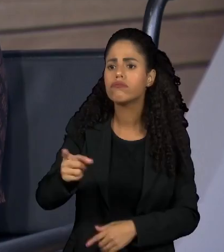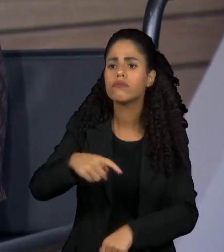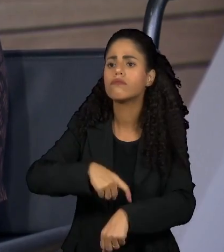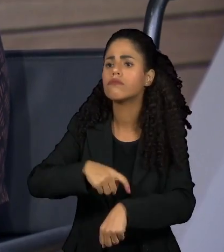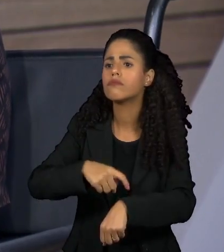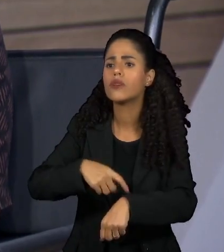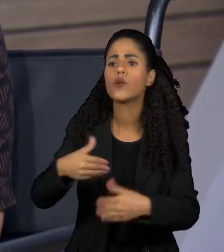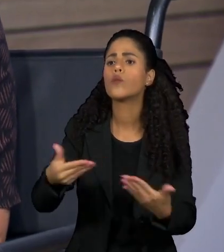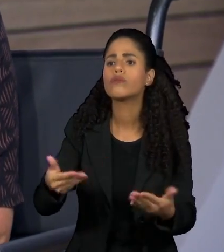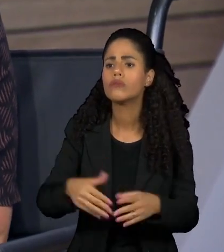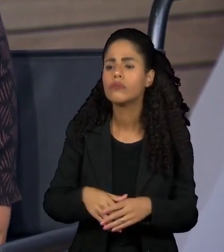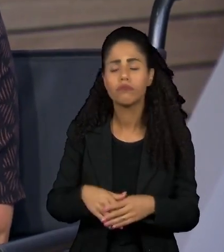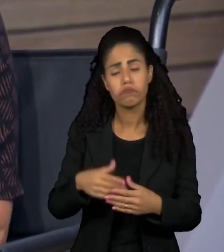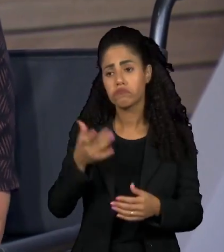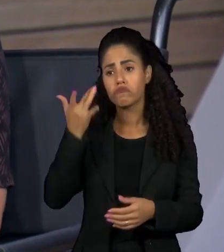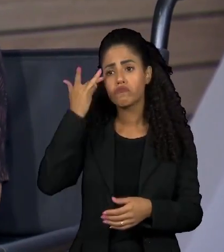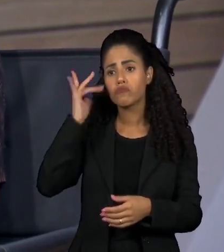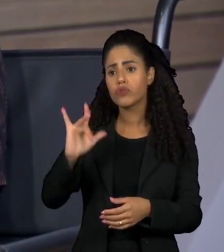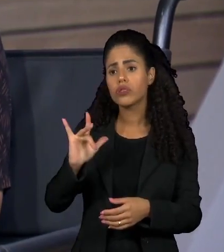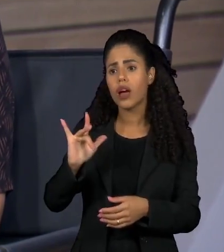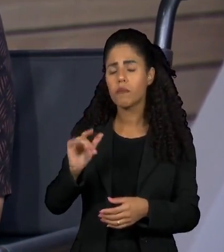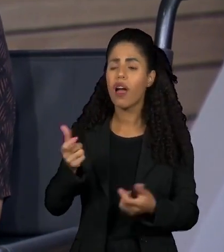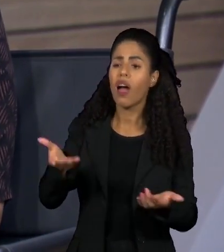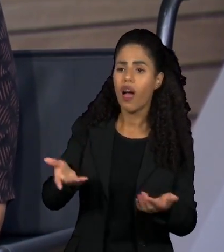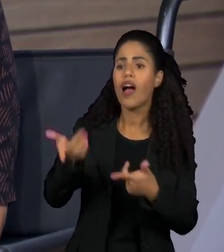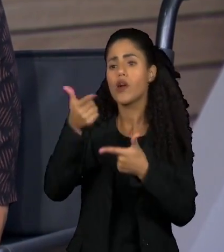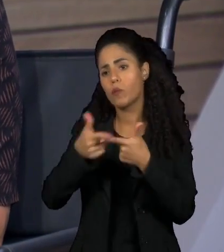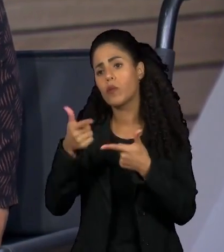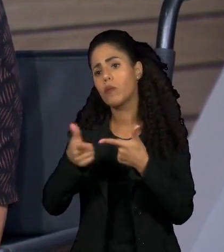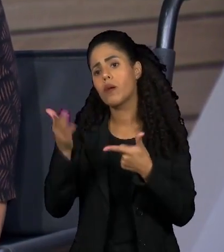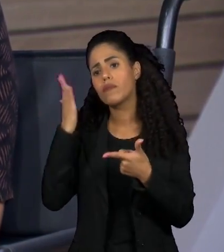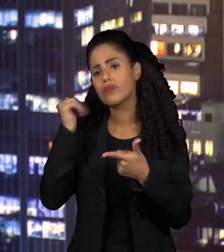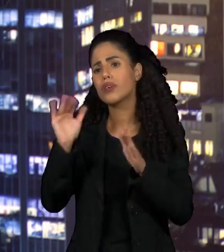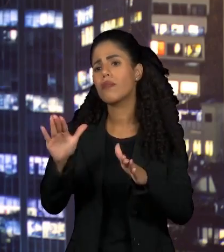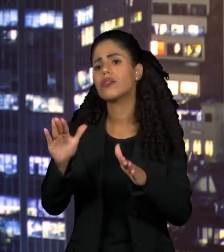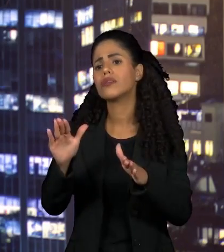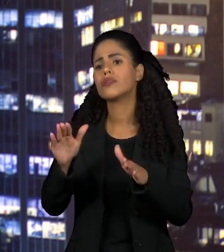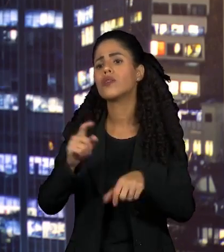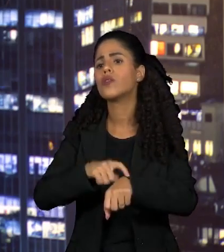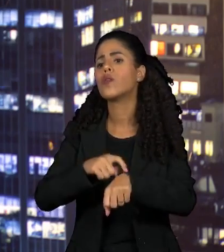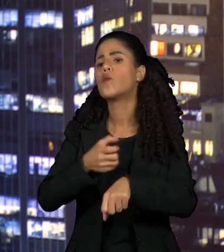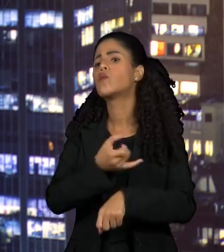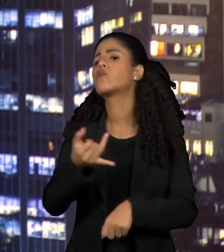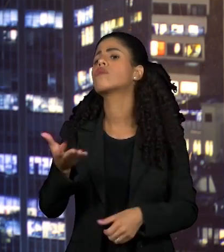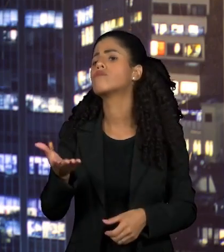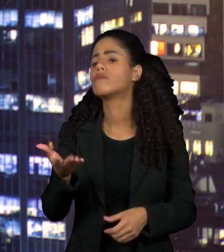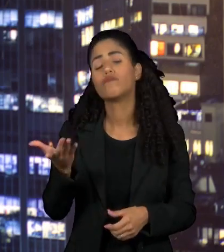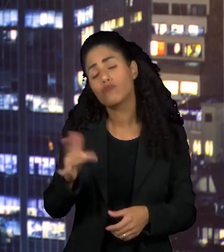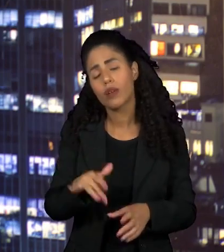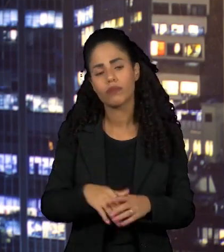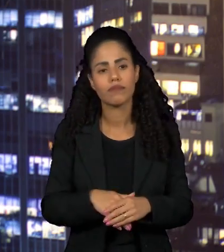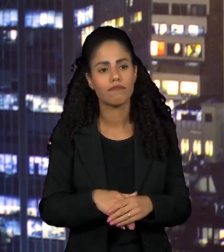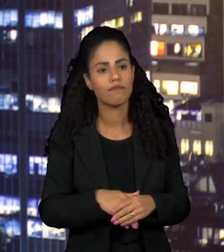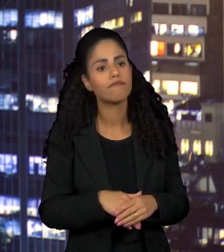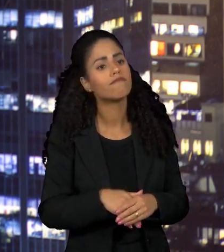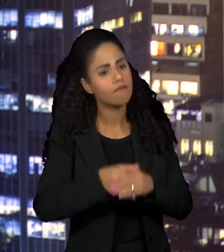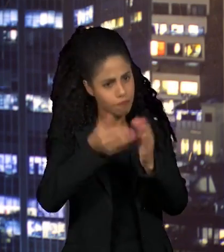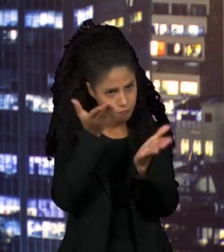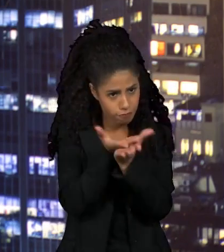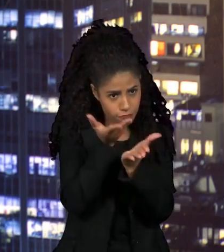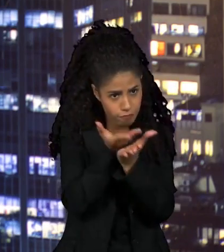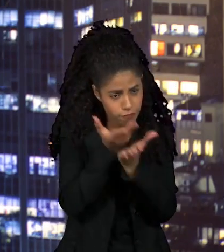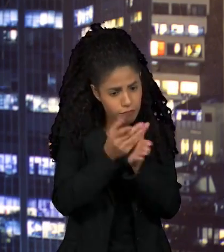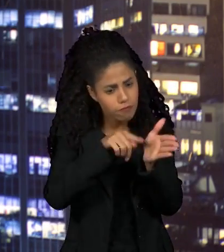sangue para isso, às vezes, dizer assim, isso é causador de doença realmente. Né? Agora, Bruno, o Acatu, ele estuda o comportamento do consumidor, o